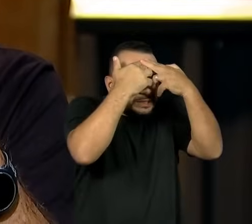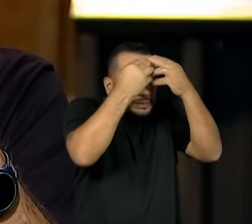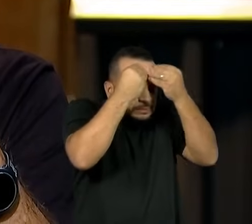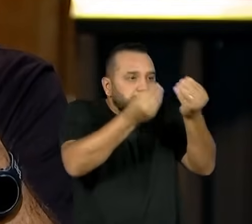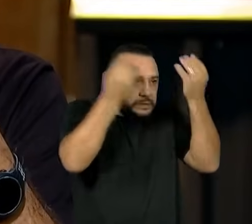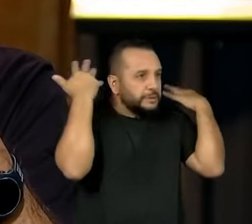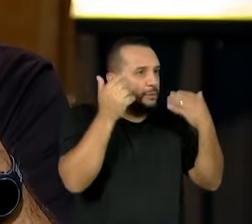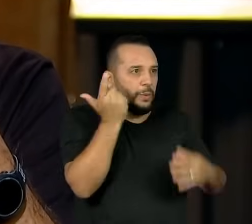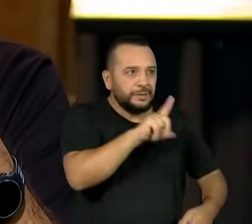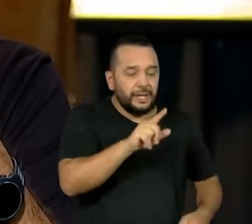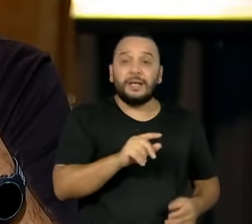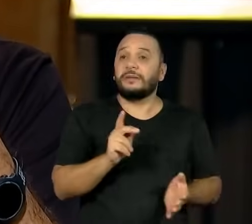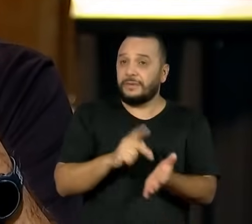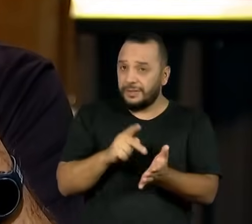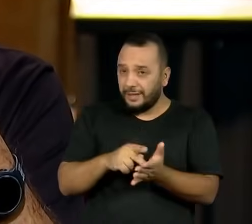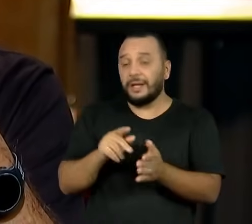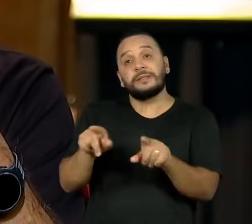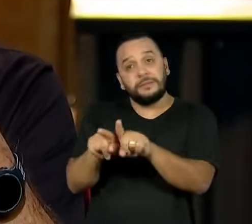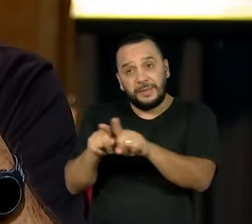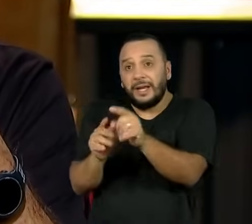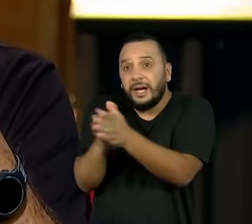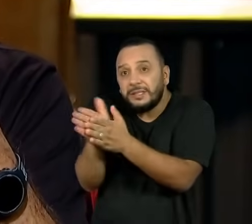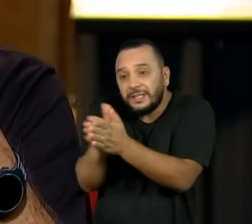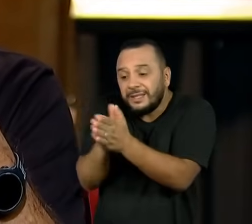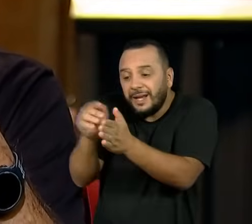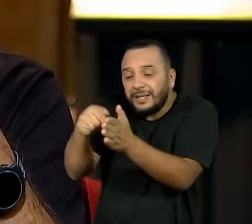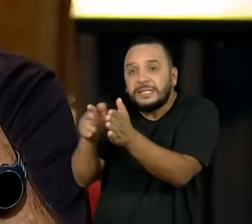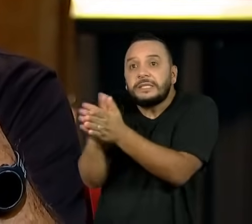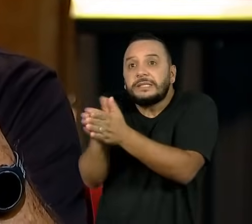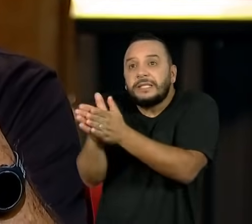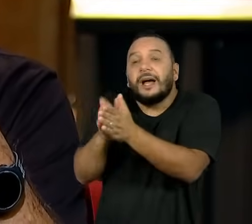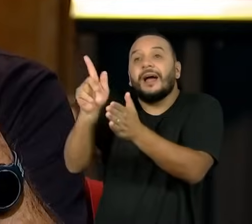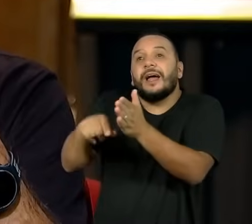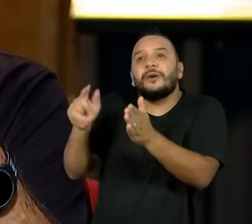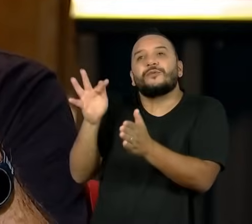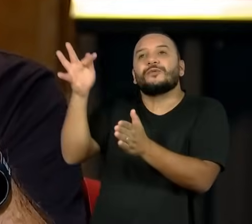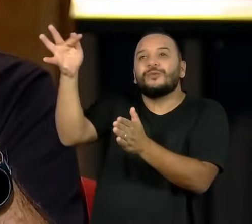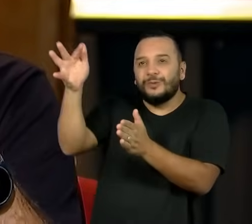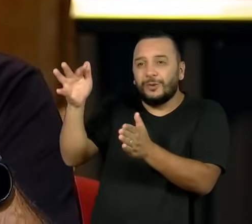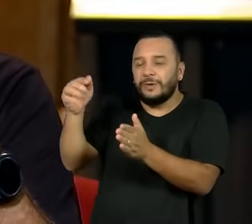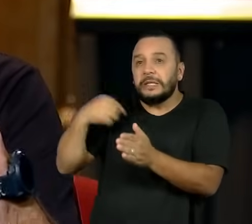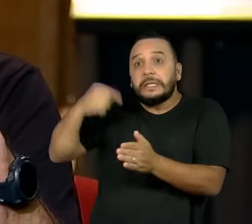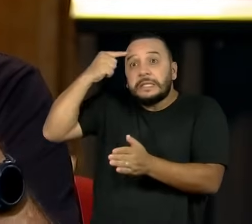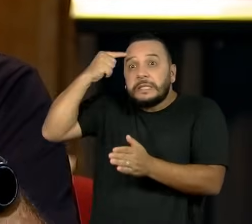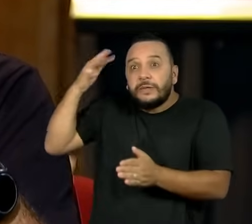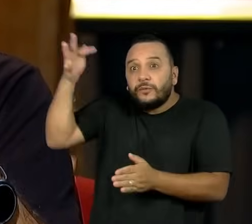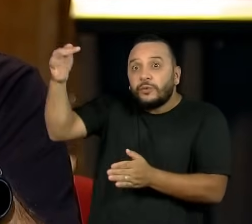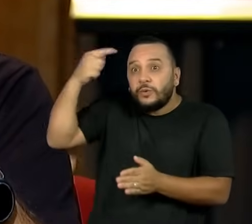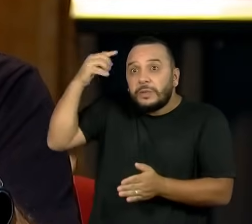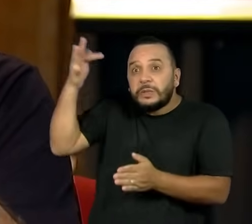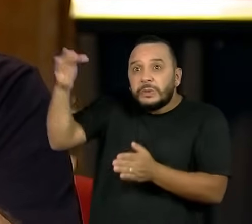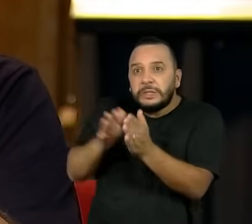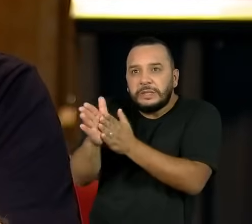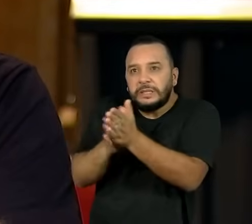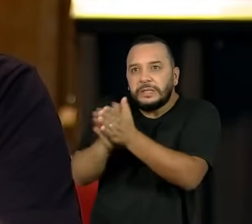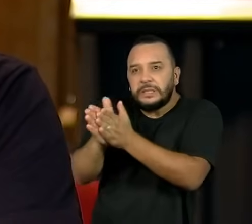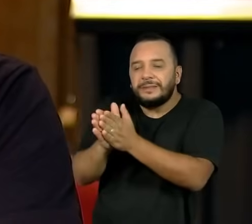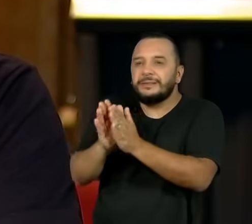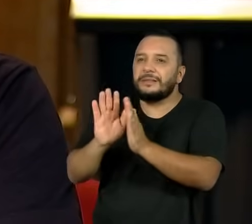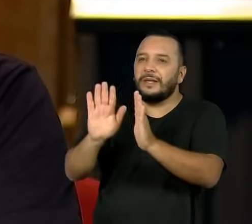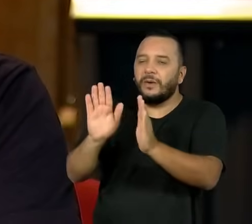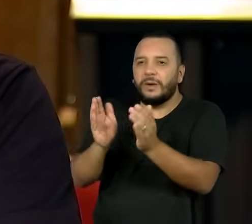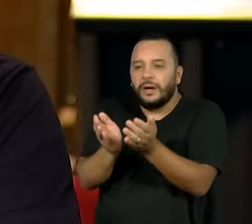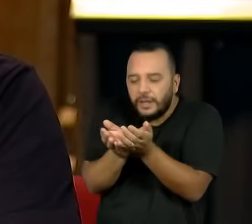futuro. Então é um pensamento que você está jogando o seu pensamento totalmente no futuro. Então está muito claro para a gente que a ayahuasca modula